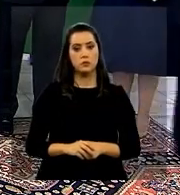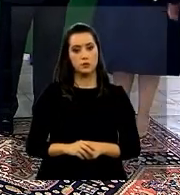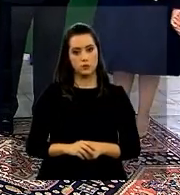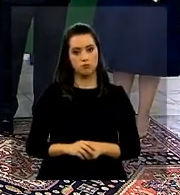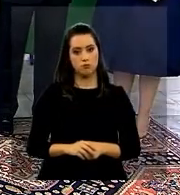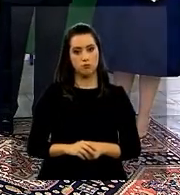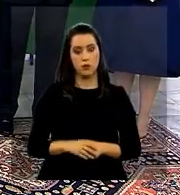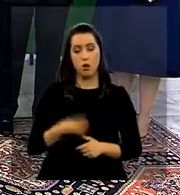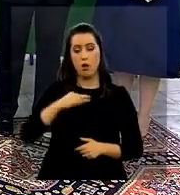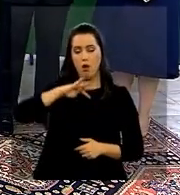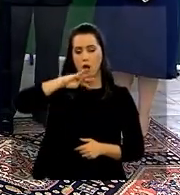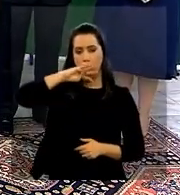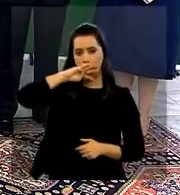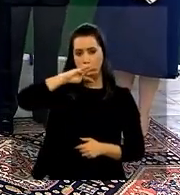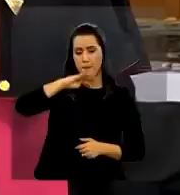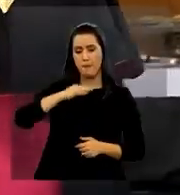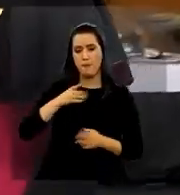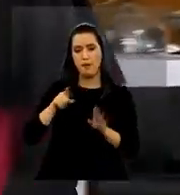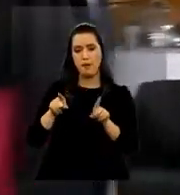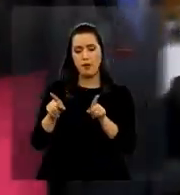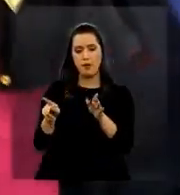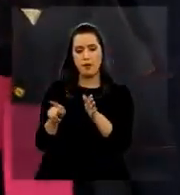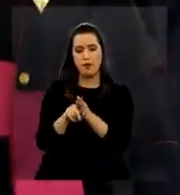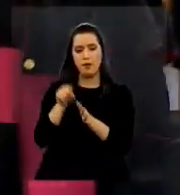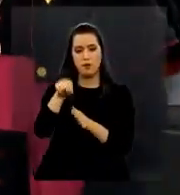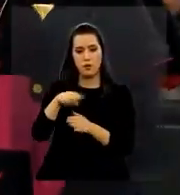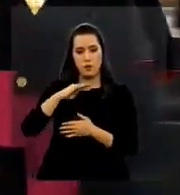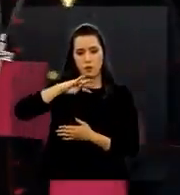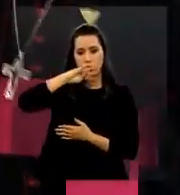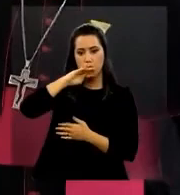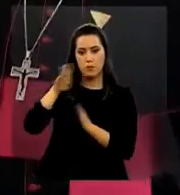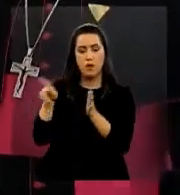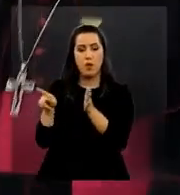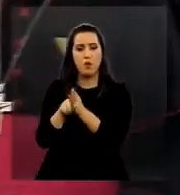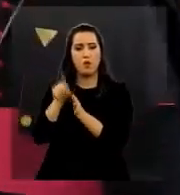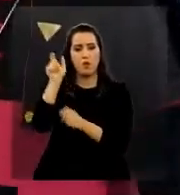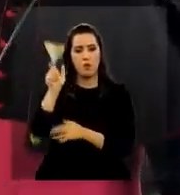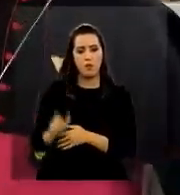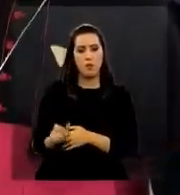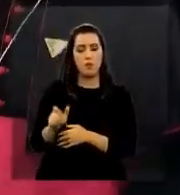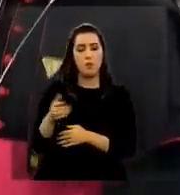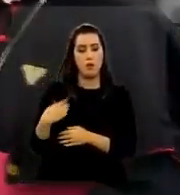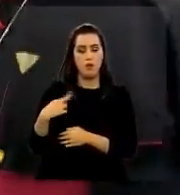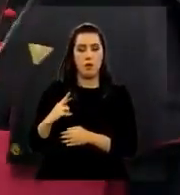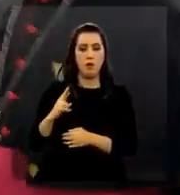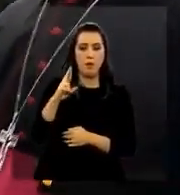Arcebispo André Carrascosa Coso, legado de Sua Santidade o Papa.